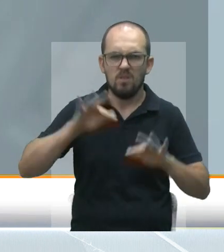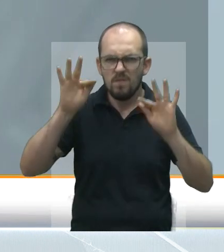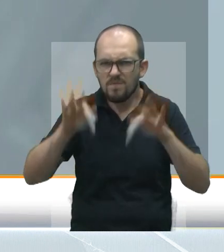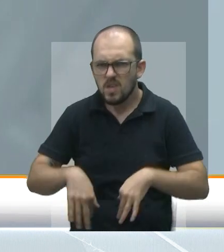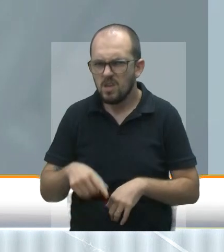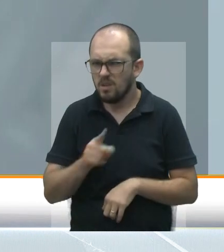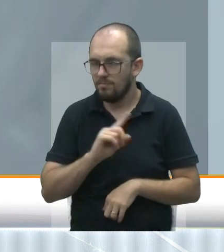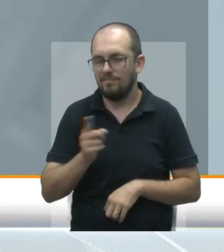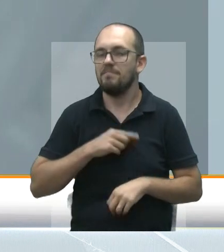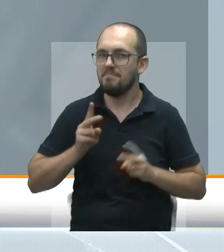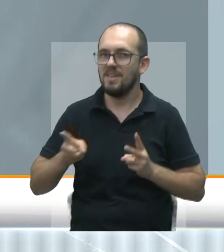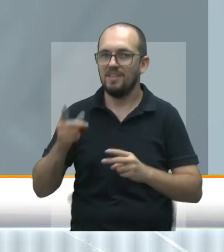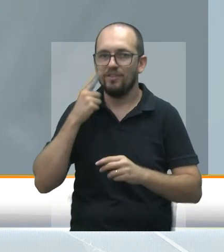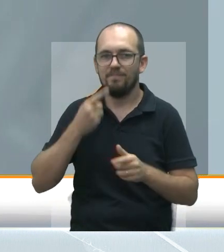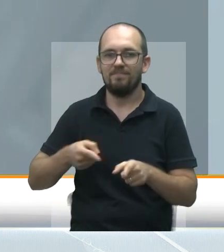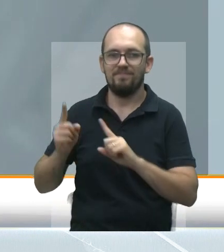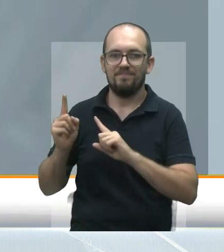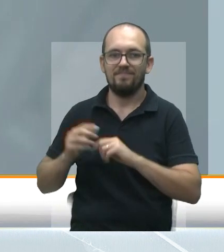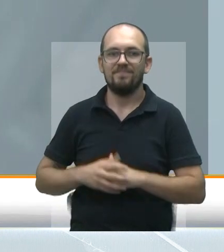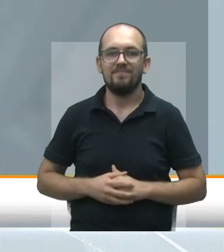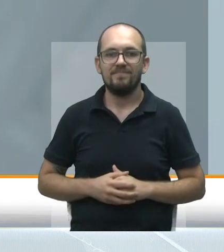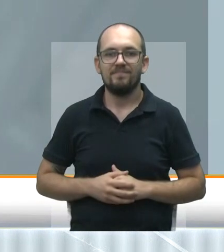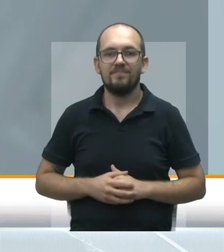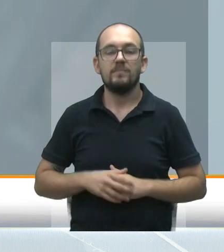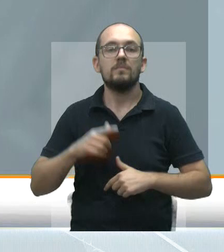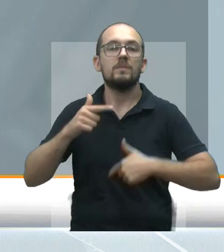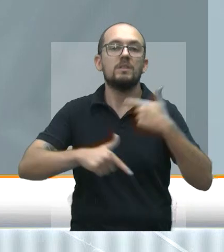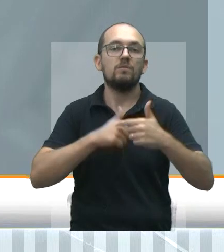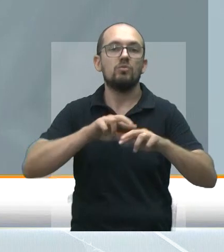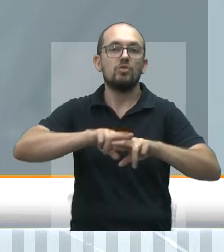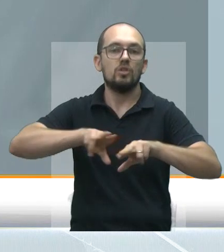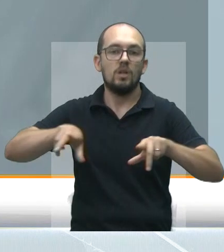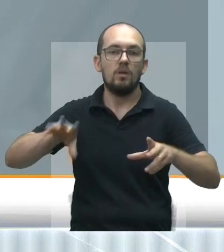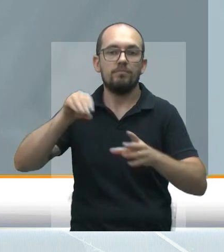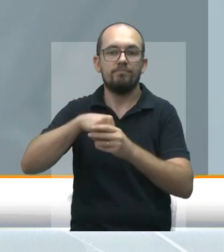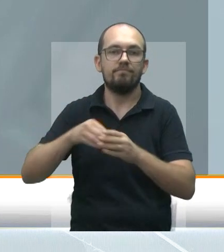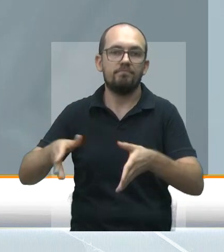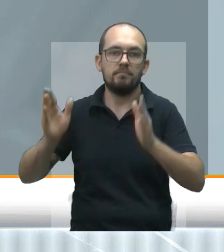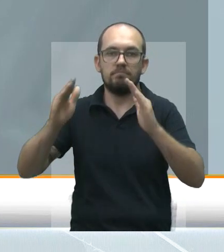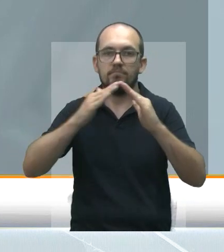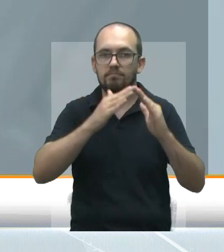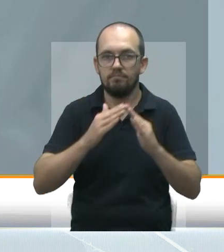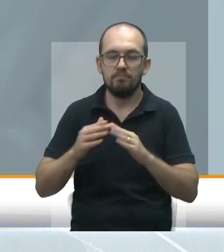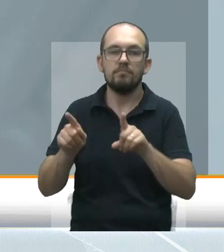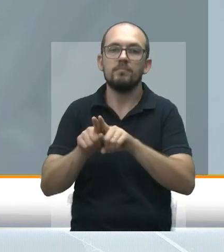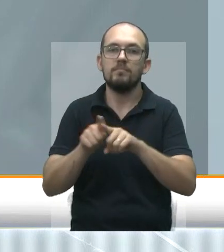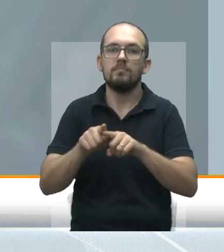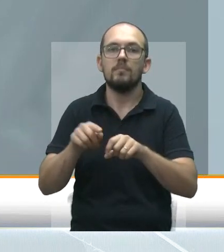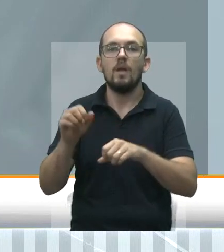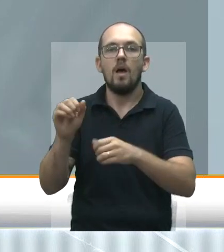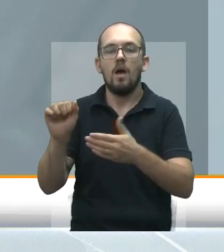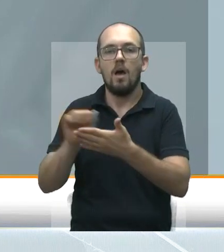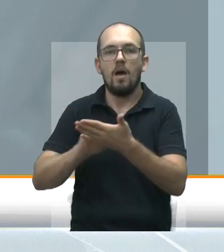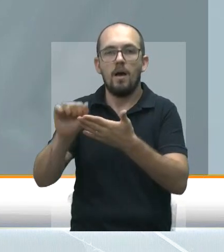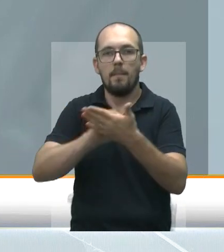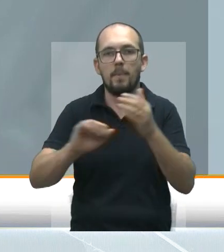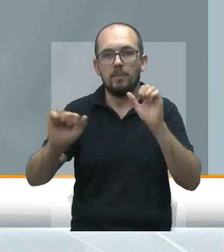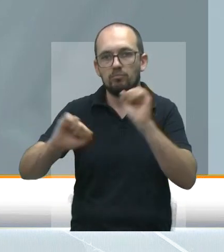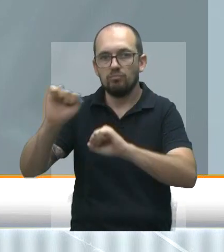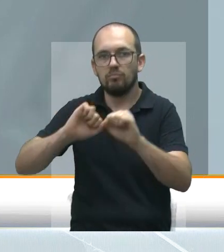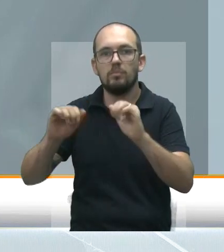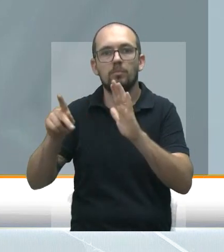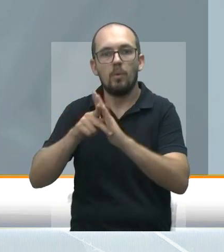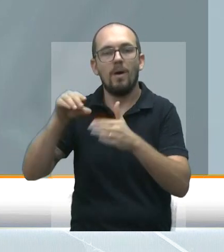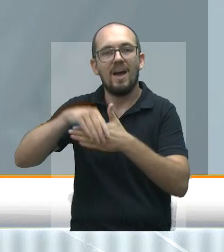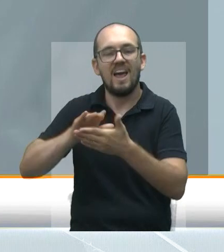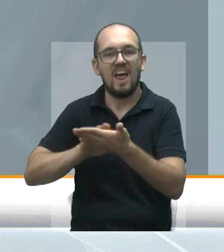mais vagas. Uma para oficial de serviços gerais nas edificações, uma para operador de acabamento na indústria gráfica, uma para